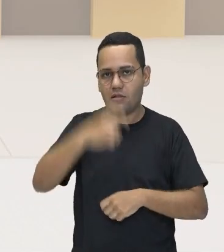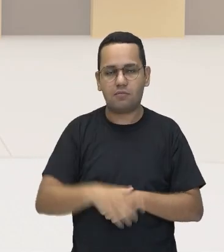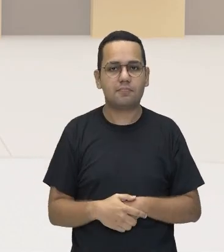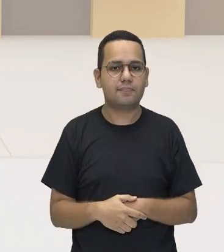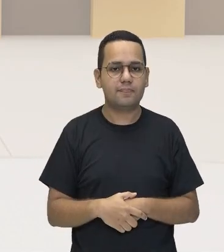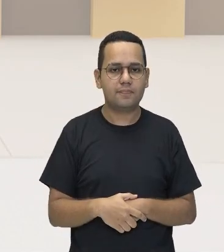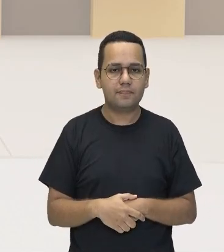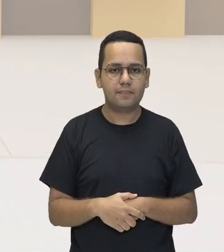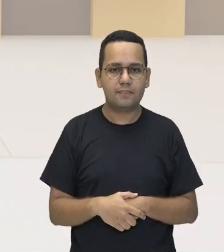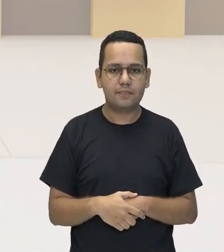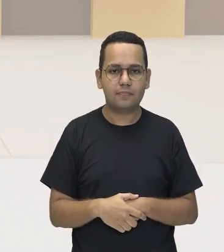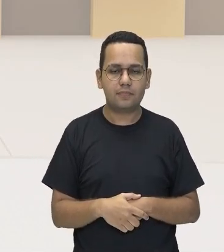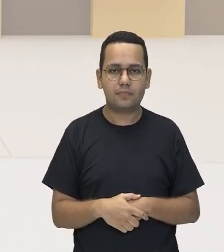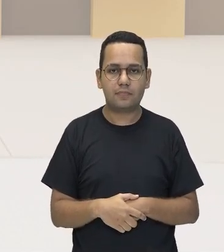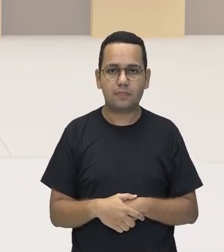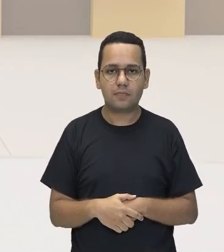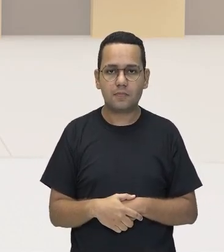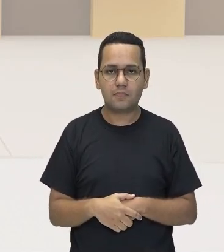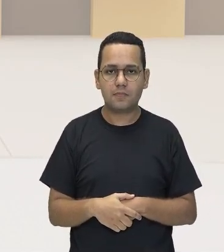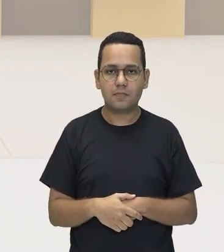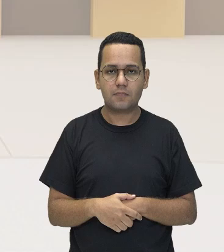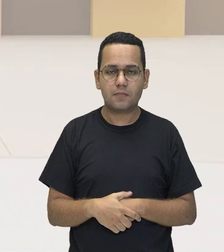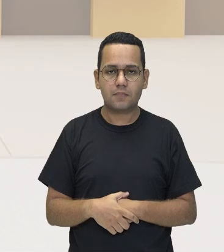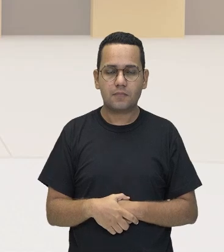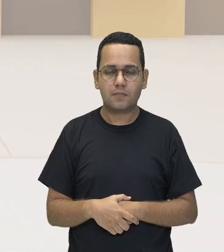Existem várias empresas,